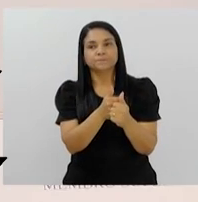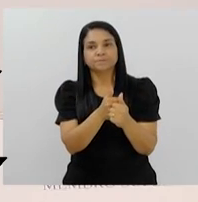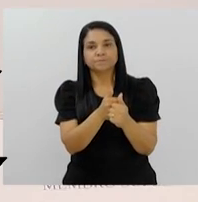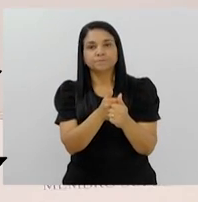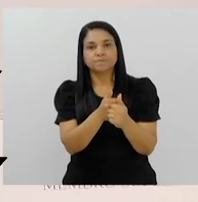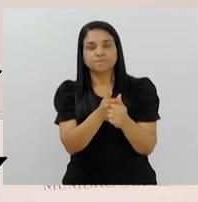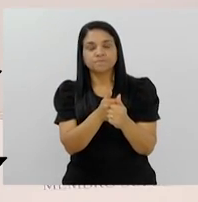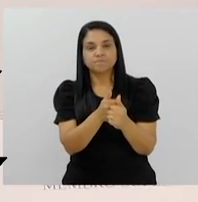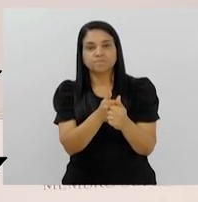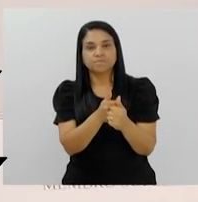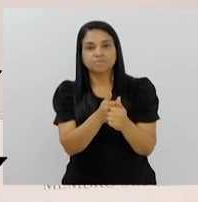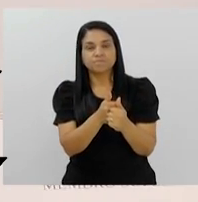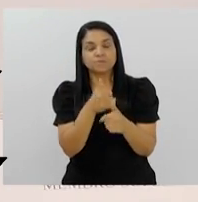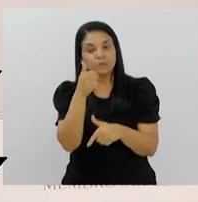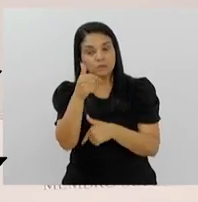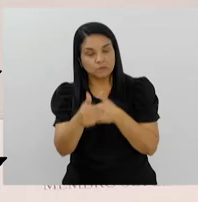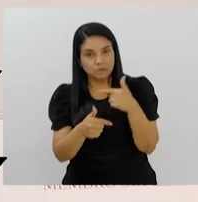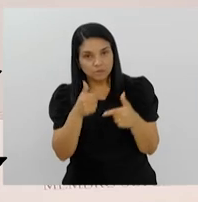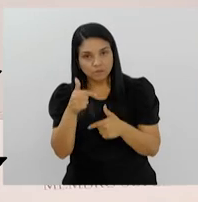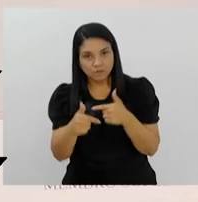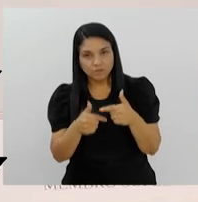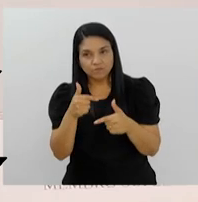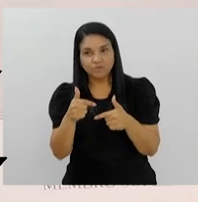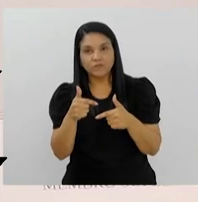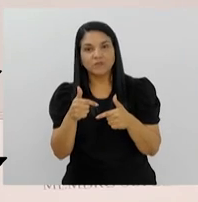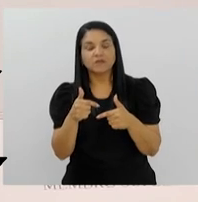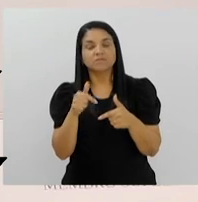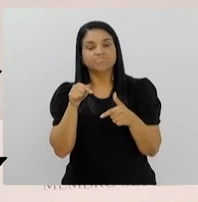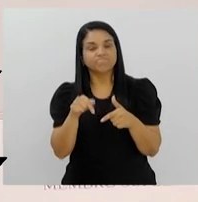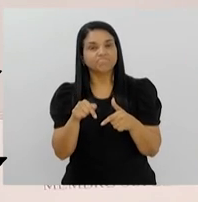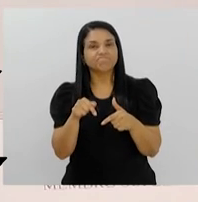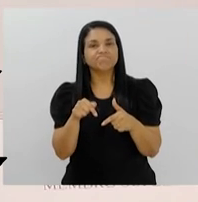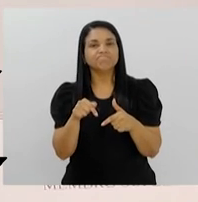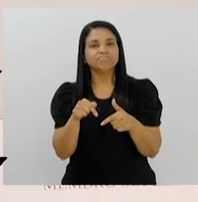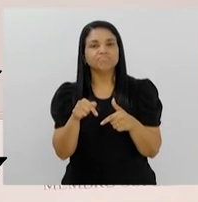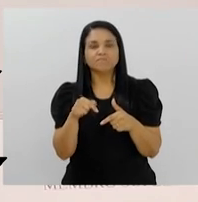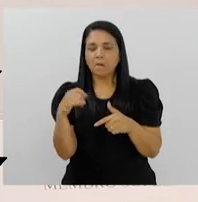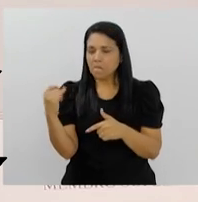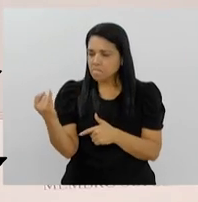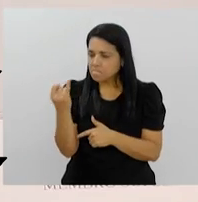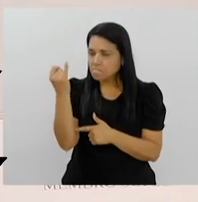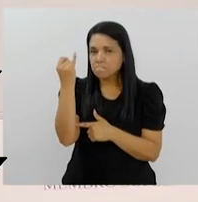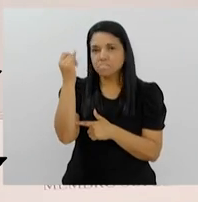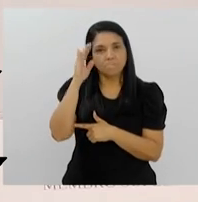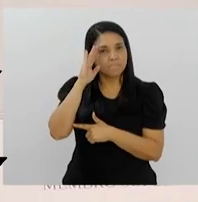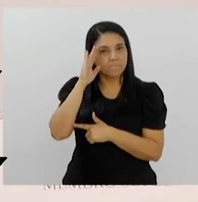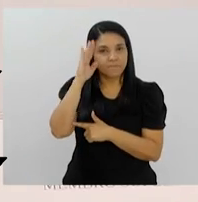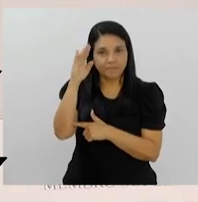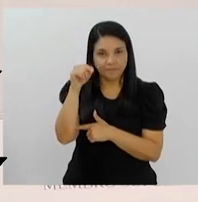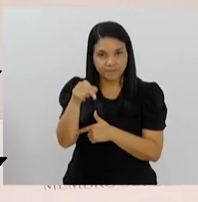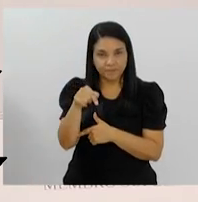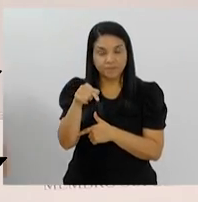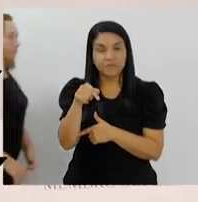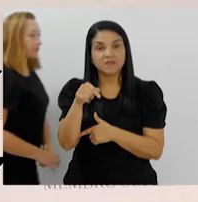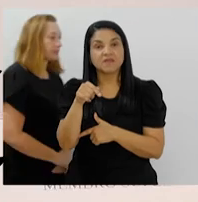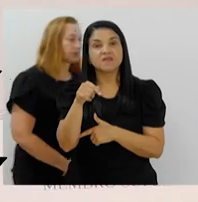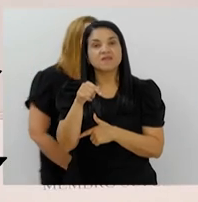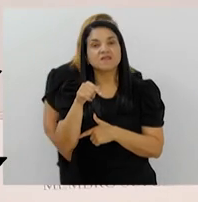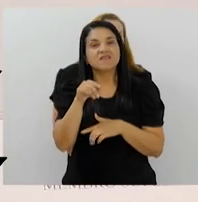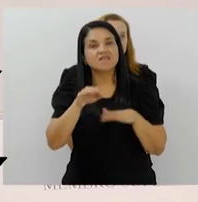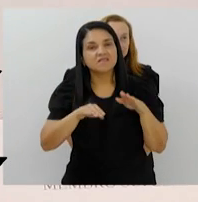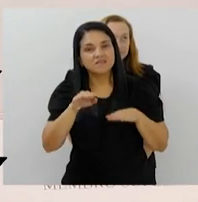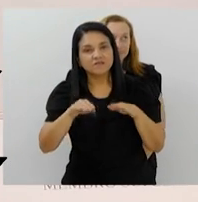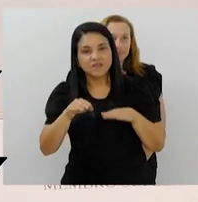né esse trabalho foi um trabalho muito Fundamental e muita das vezes